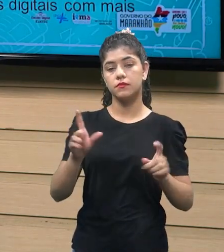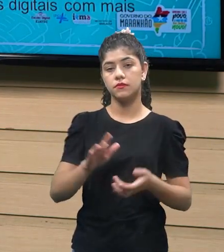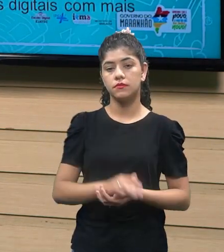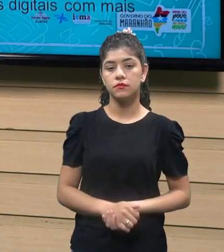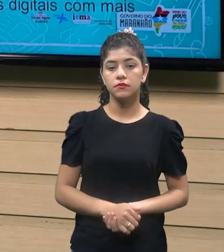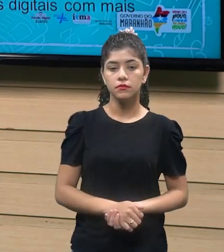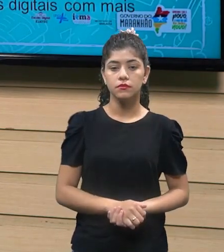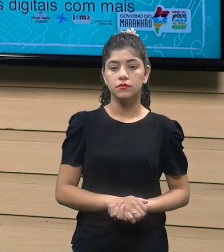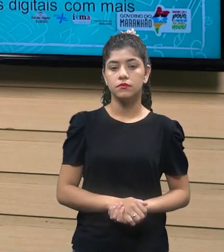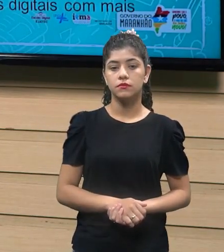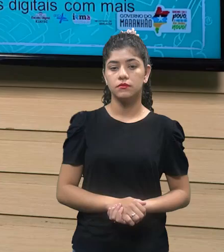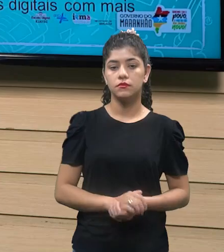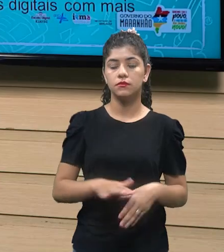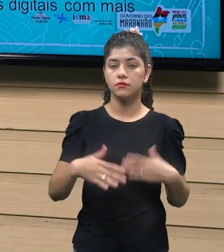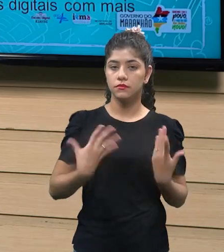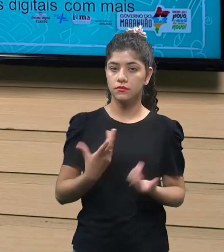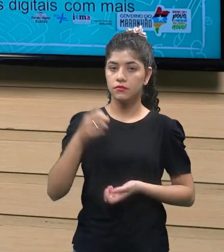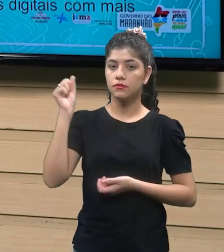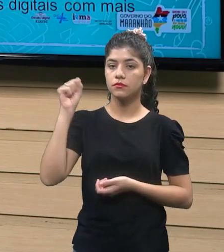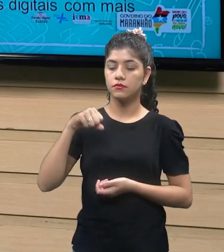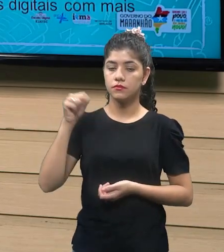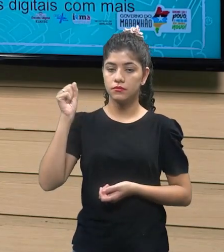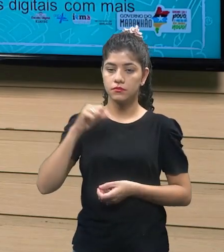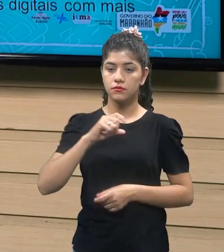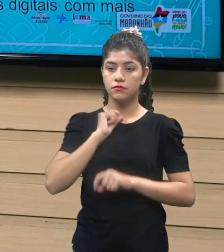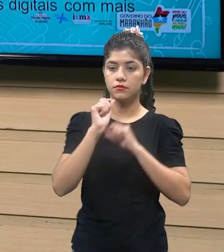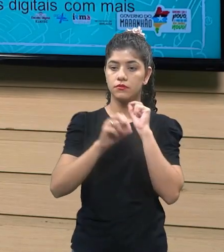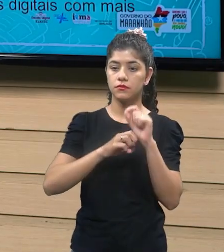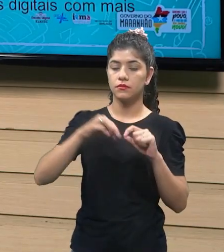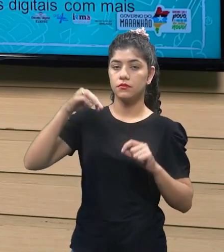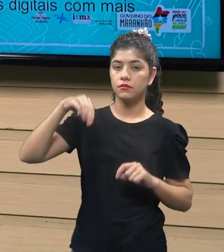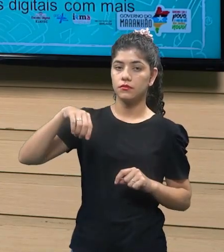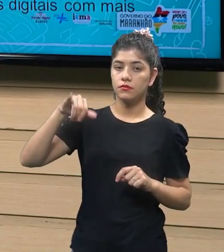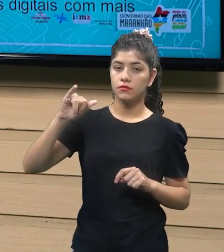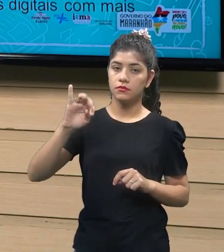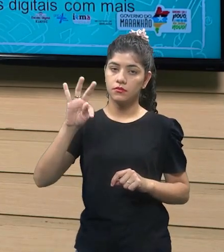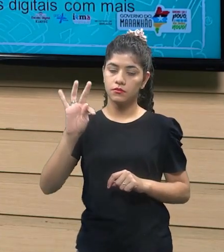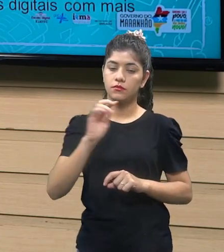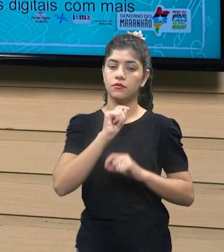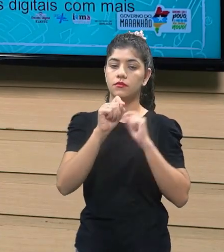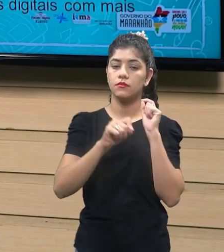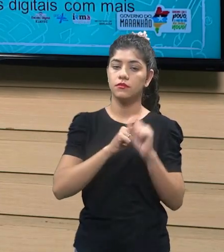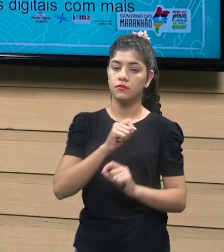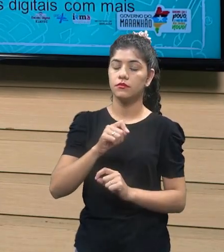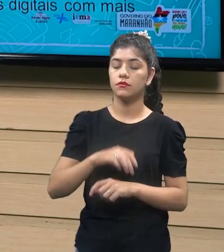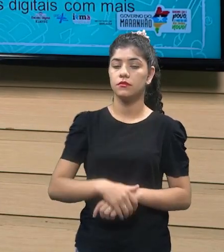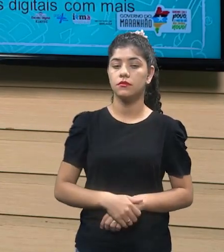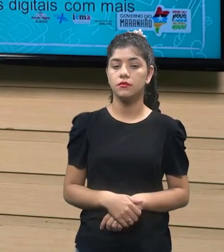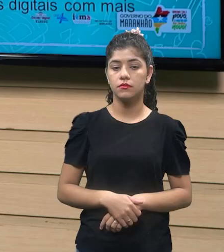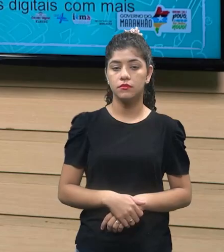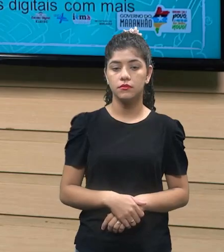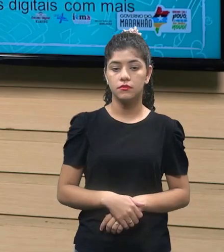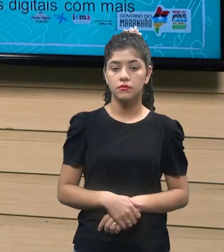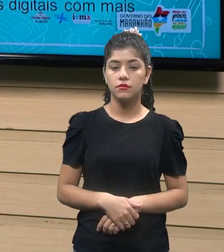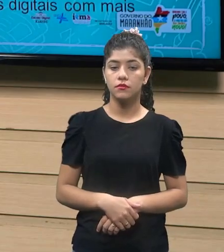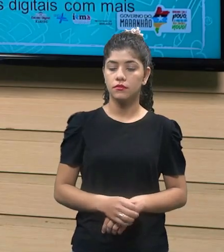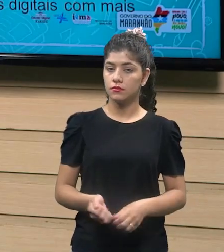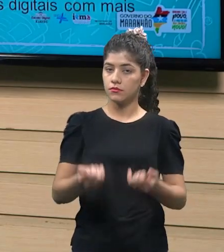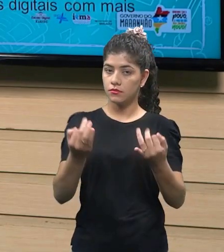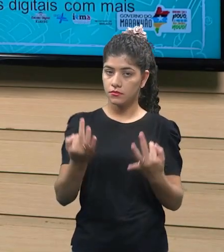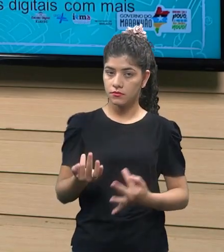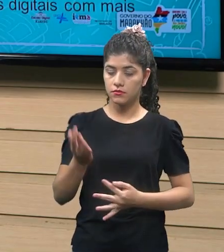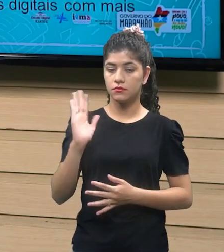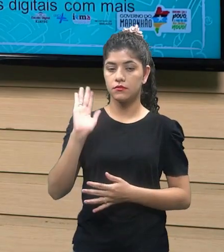tecnologia. Então, sim, o MIT, tá, que é um Instituto de Tecnologia de Massachusetts, que eu já falei aqui outras